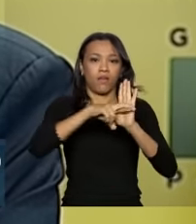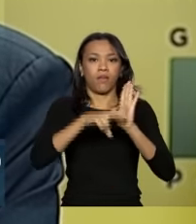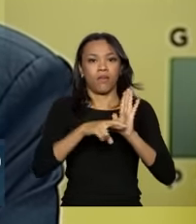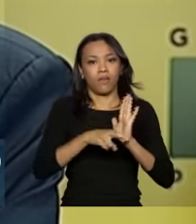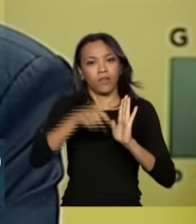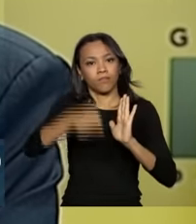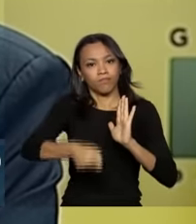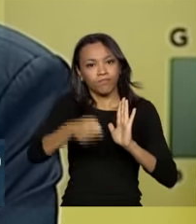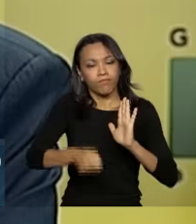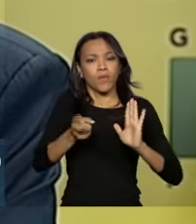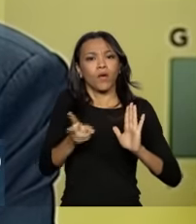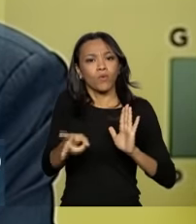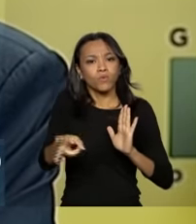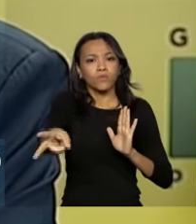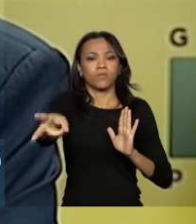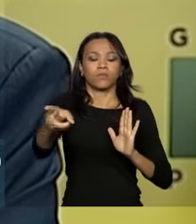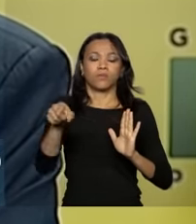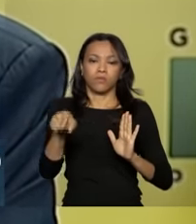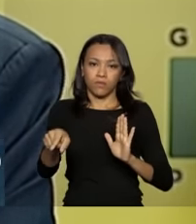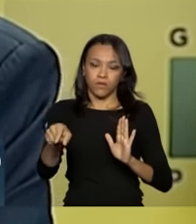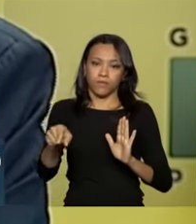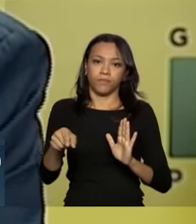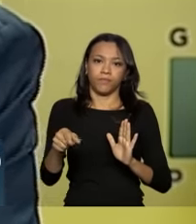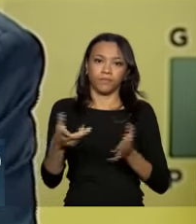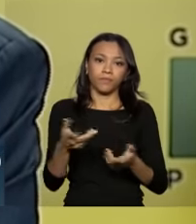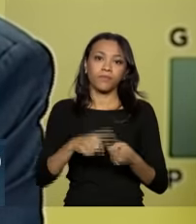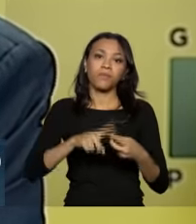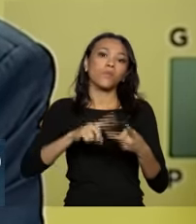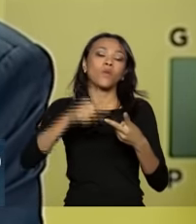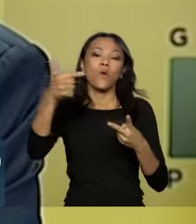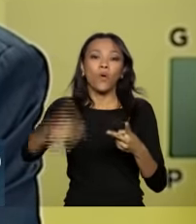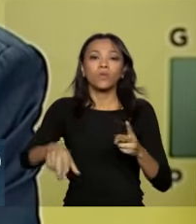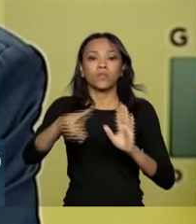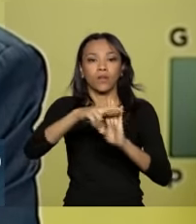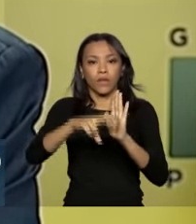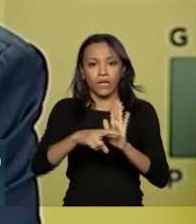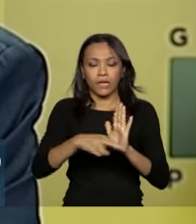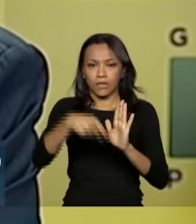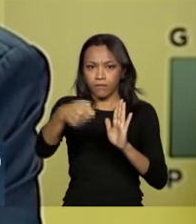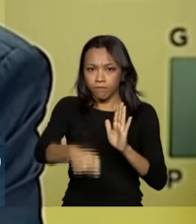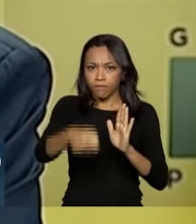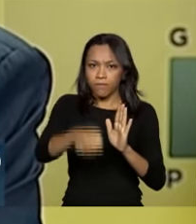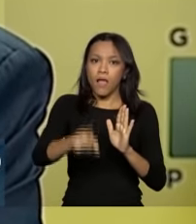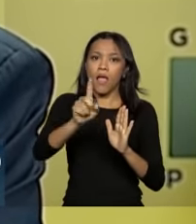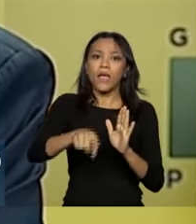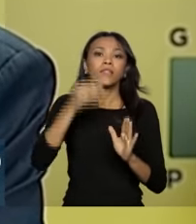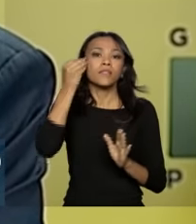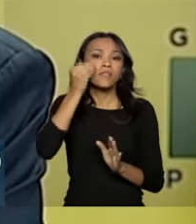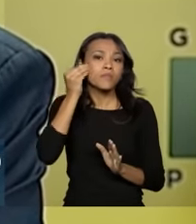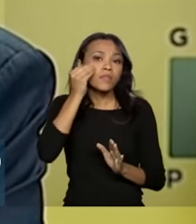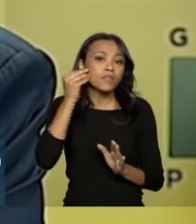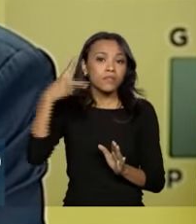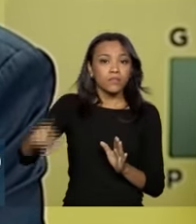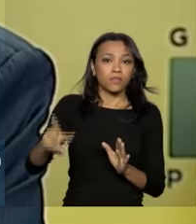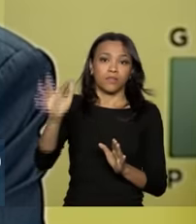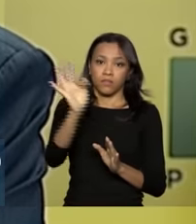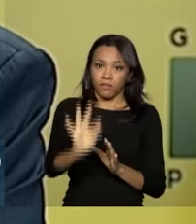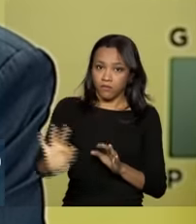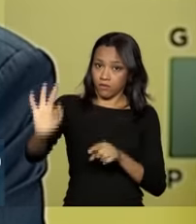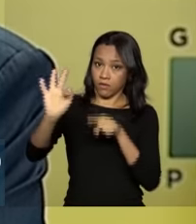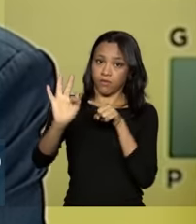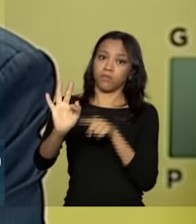foi da sustentabilidade financeira. Outro critério muito rigoroso foi o da experiência da mantenedora